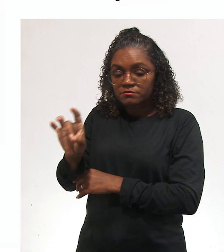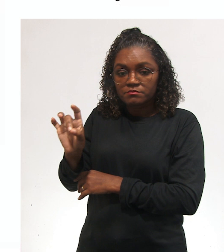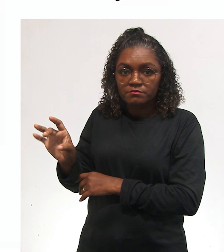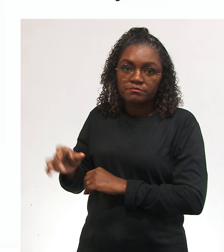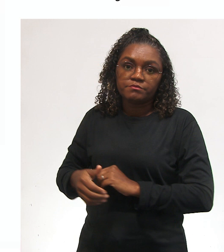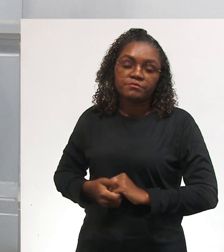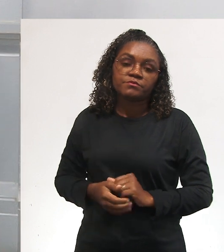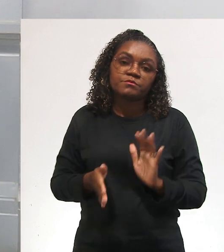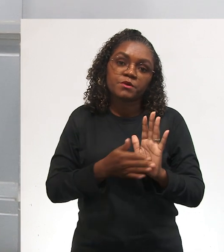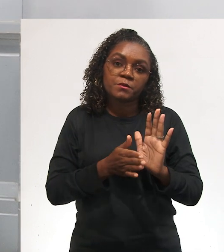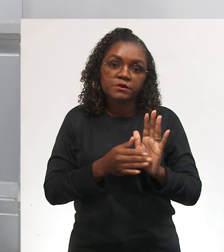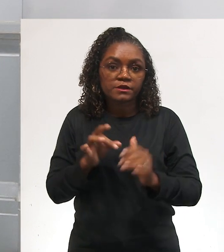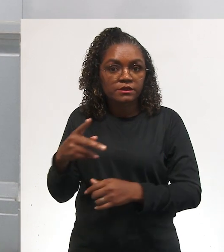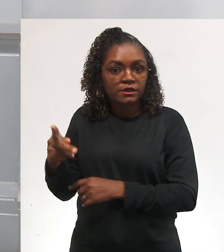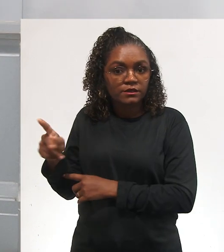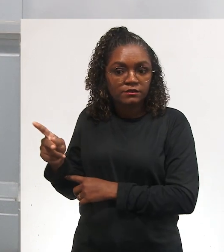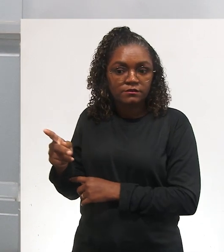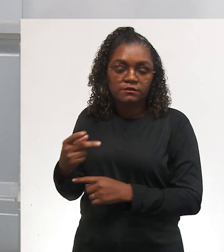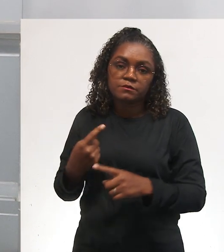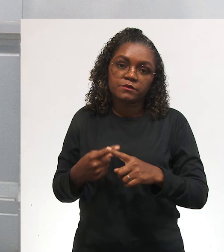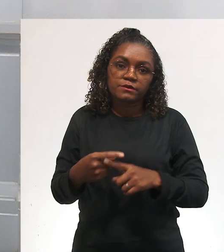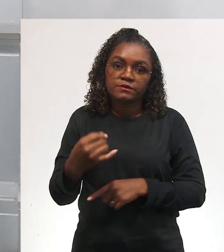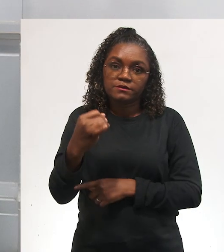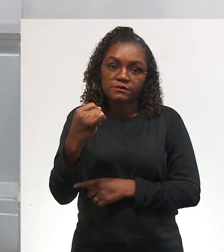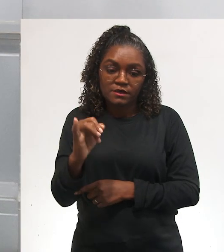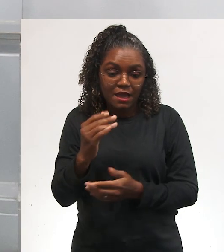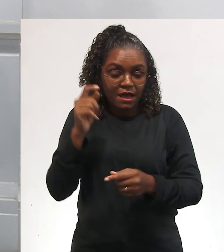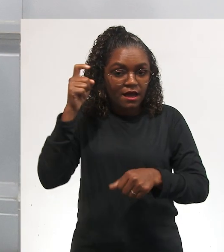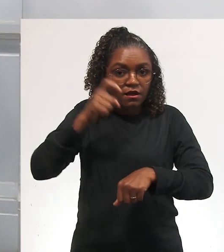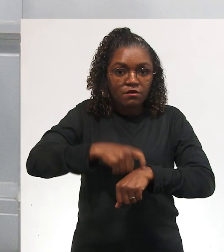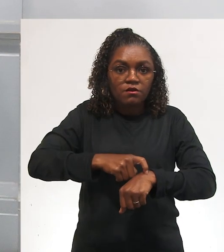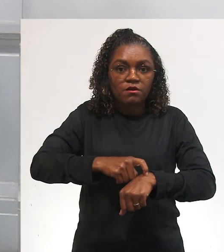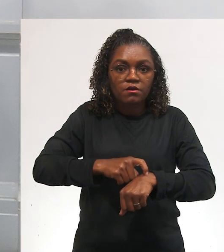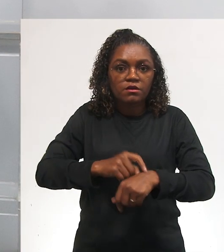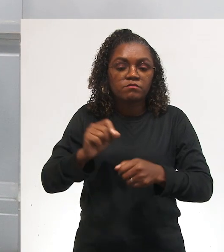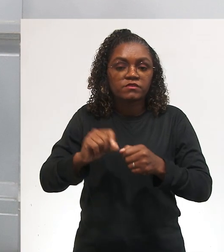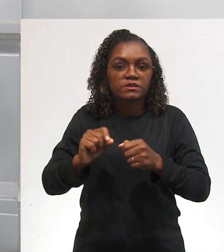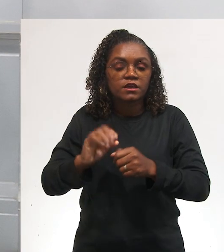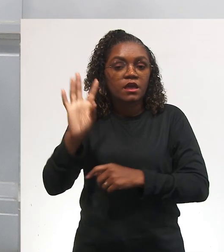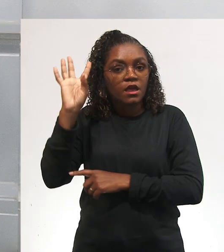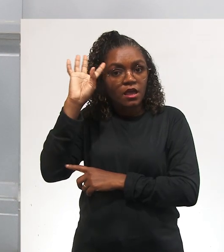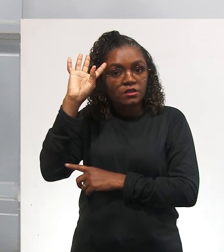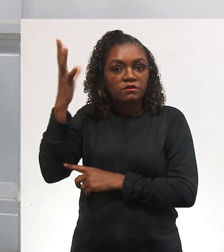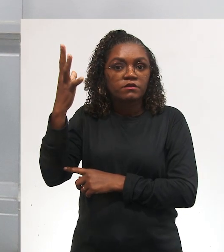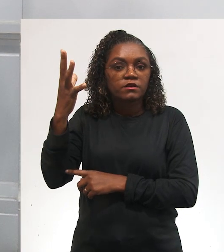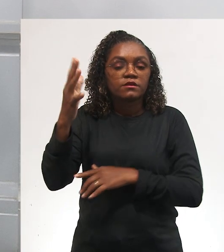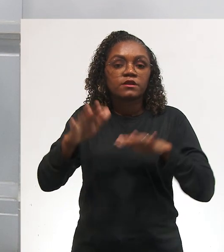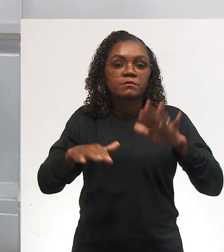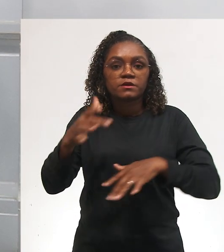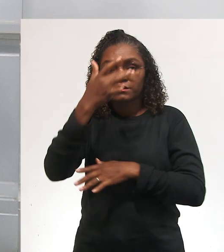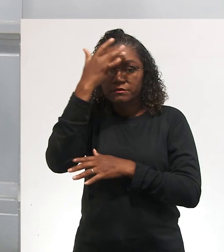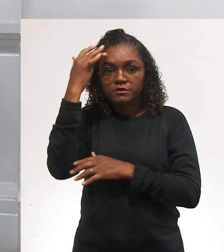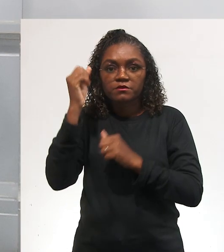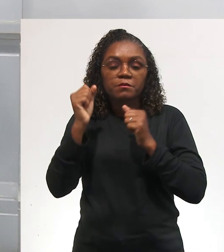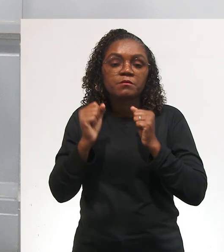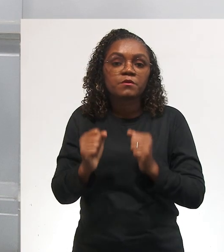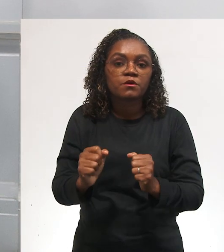propostas. Por quê? Porque se a gente cortar logo do início, as pessoas elas podem se